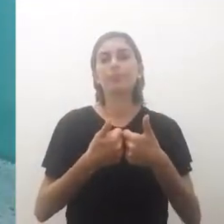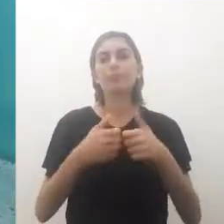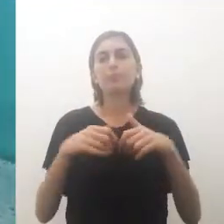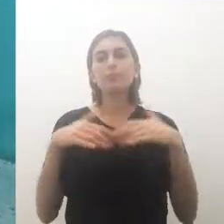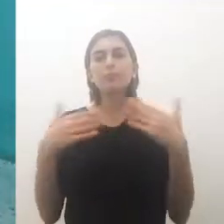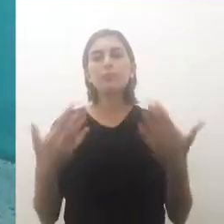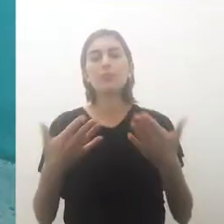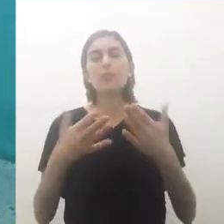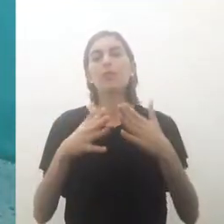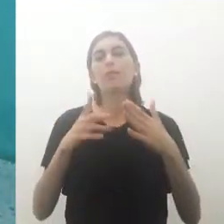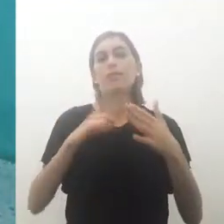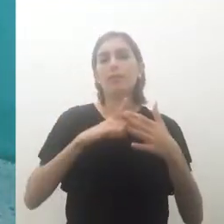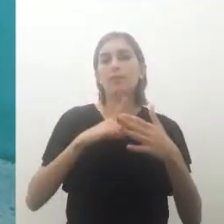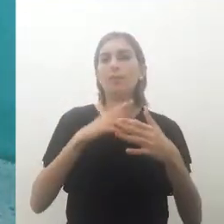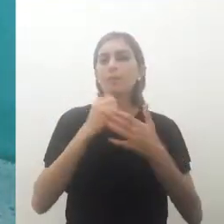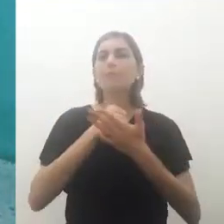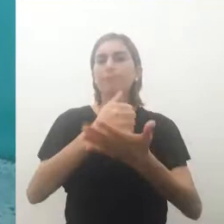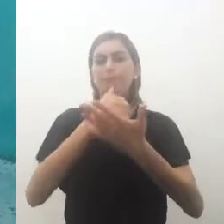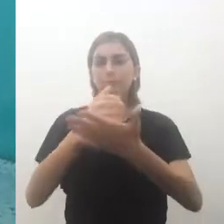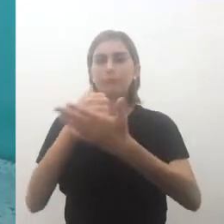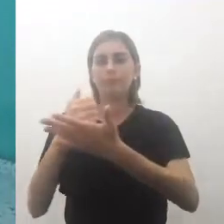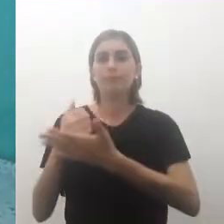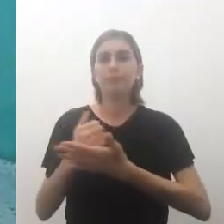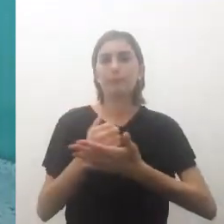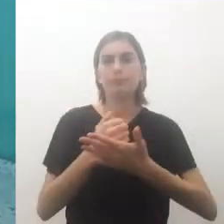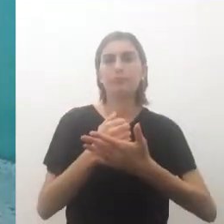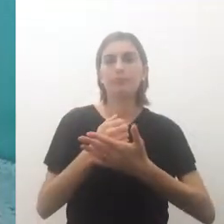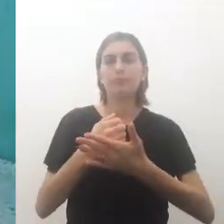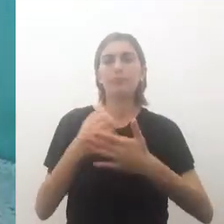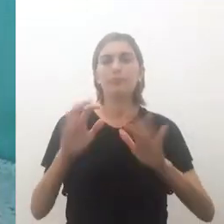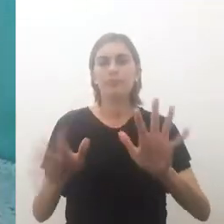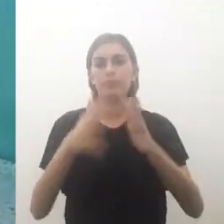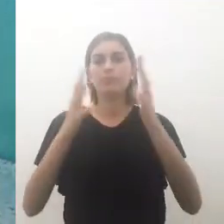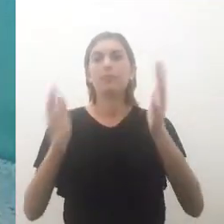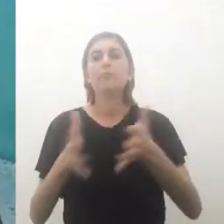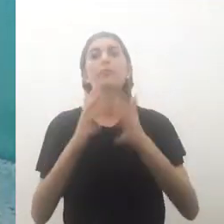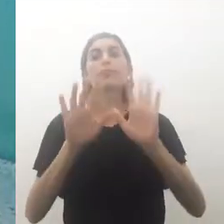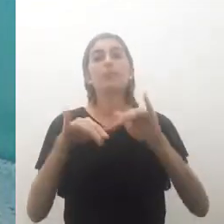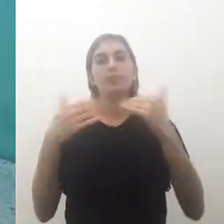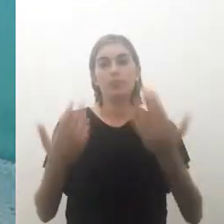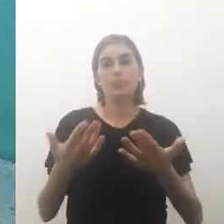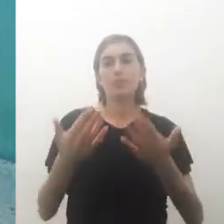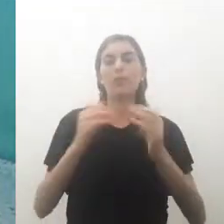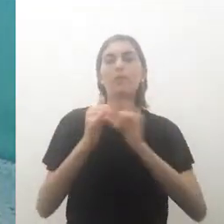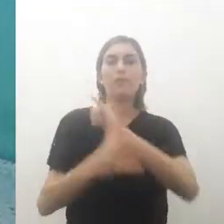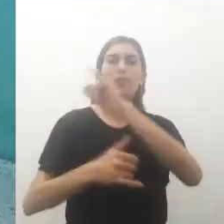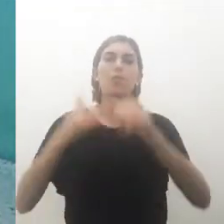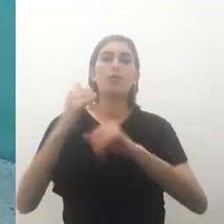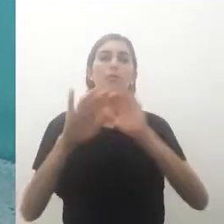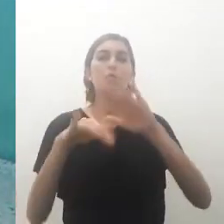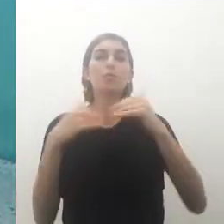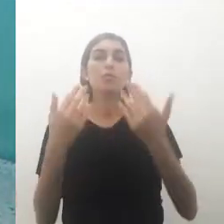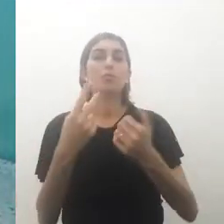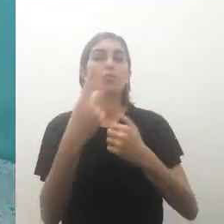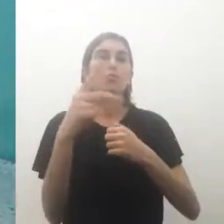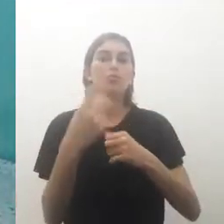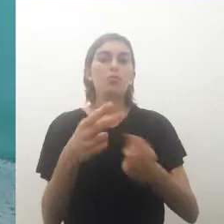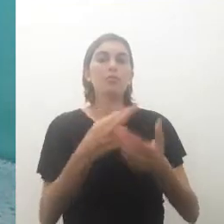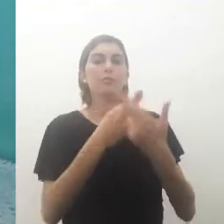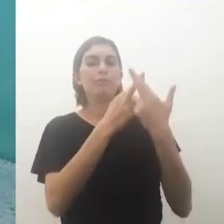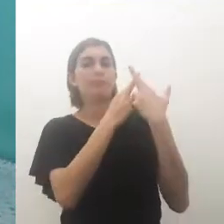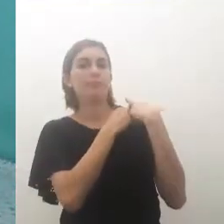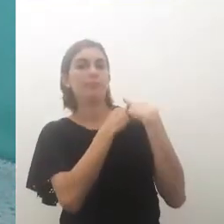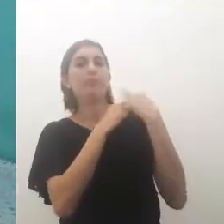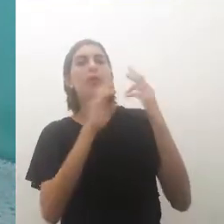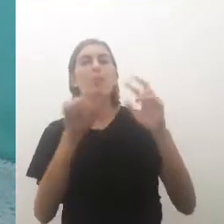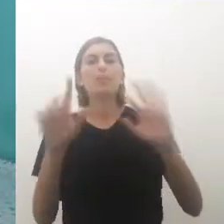quando há um apoio nessa multifuncionalidade da unidade de informação. Então a